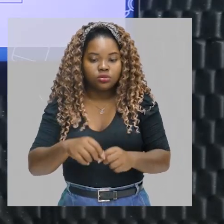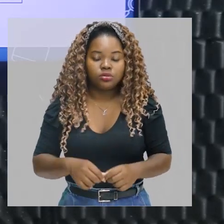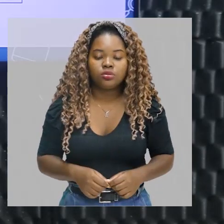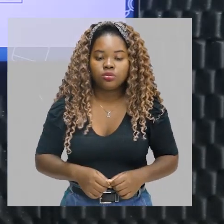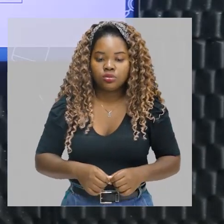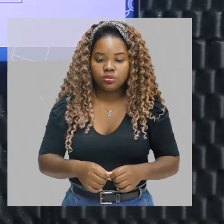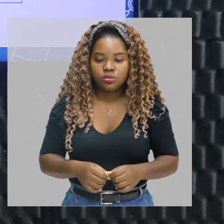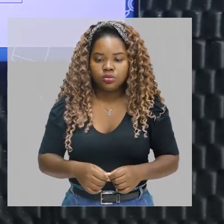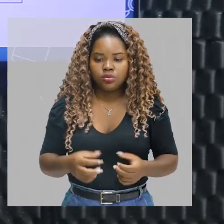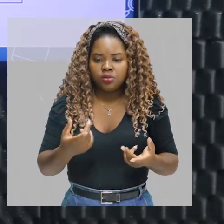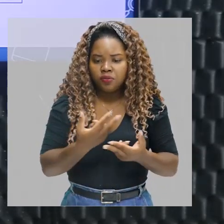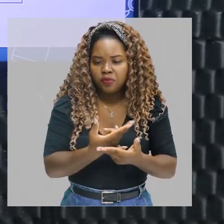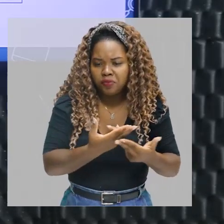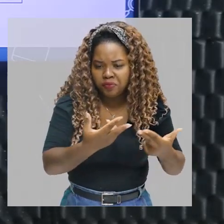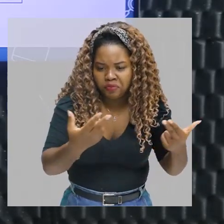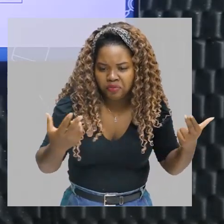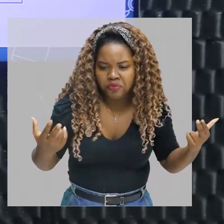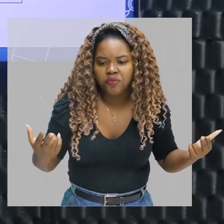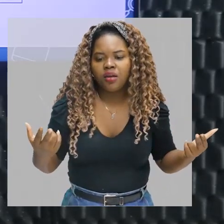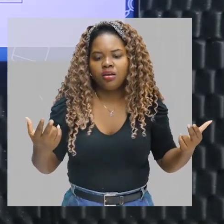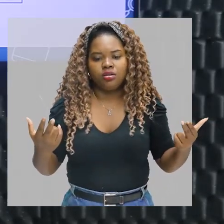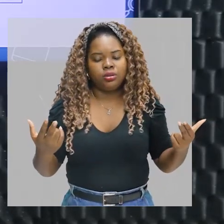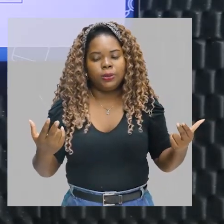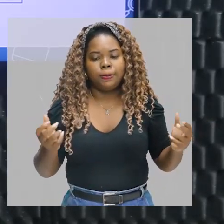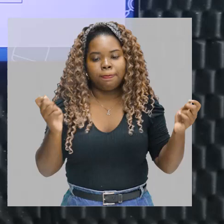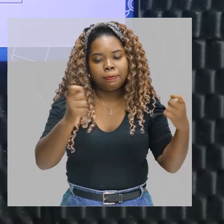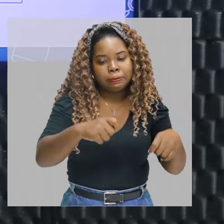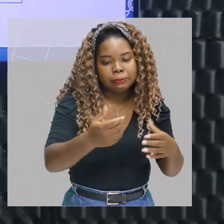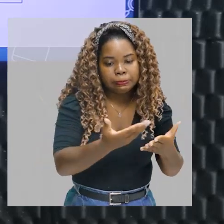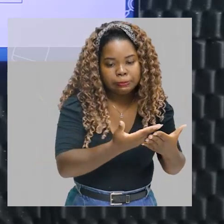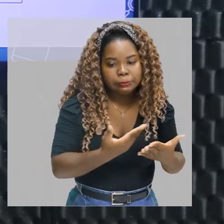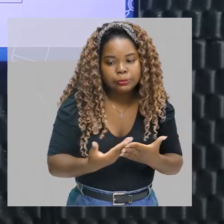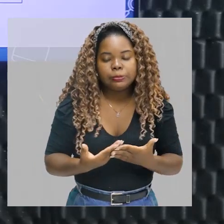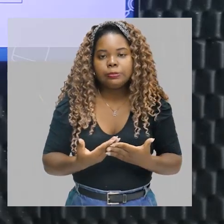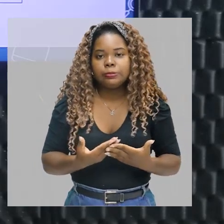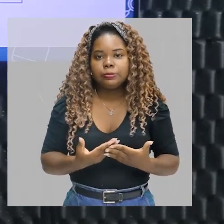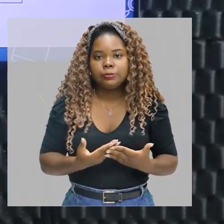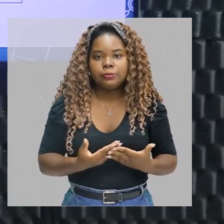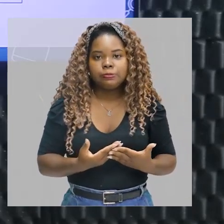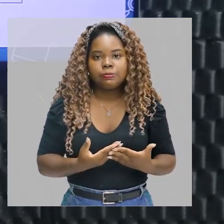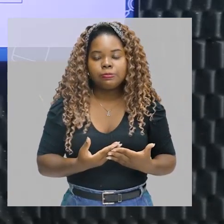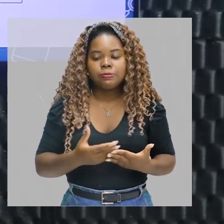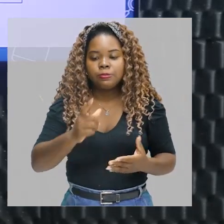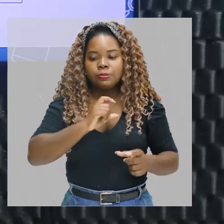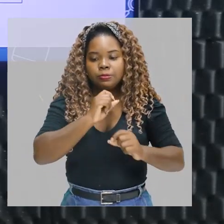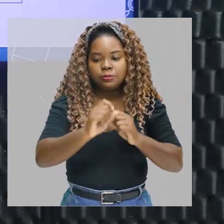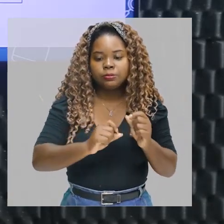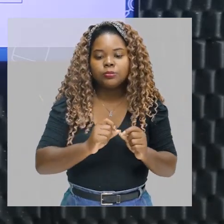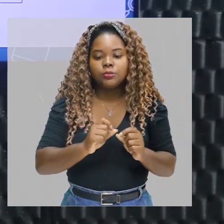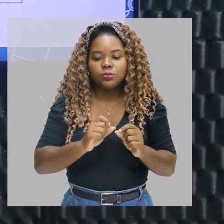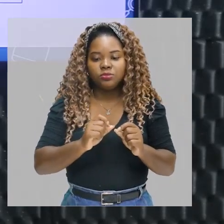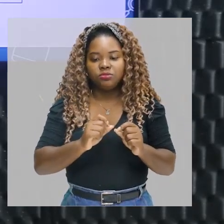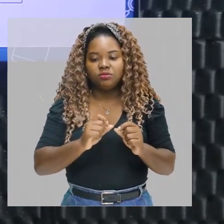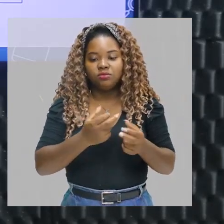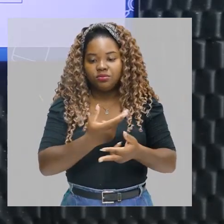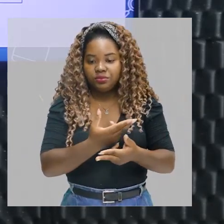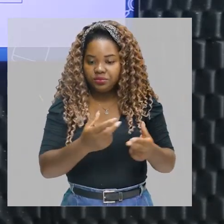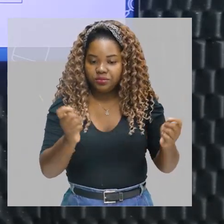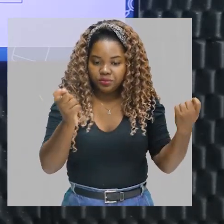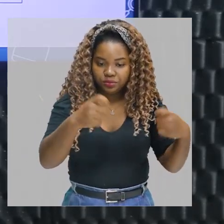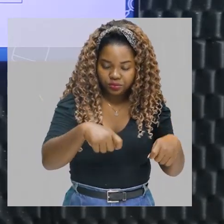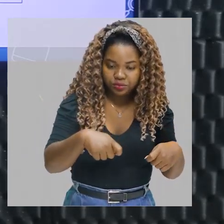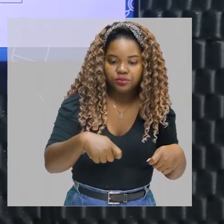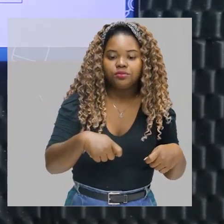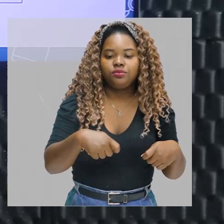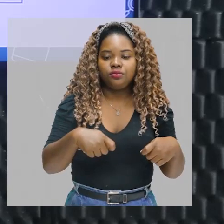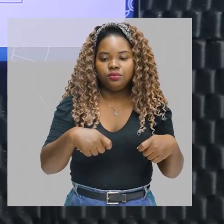das fronteiras feitas para o estudo, tá ok? Então existe uma fronteira física para se estudar